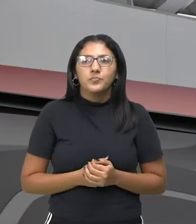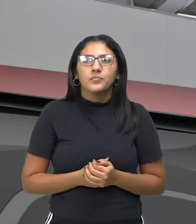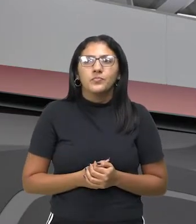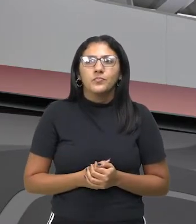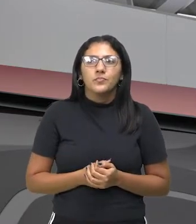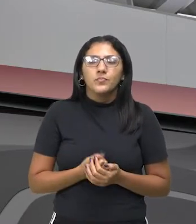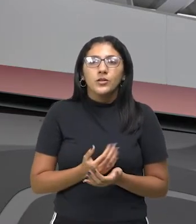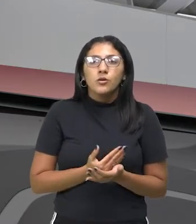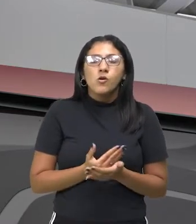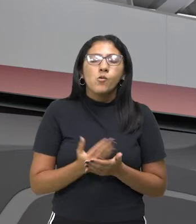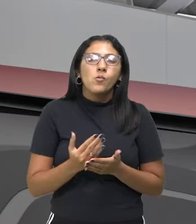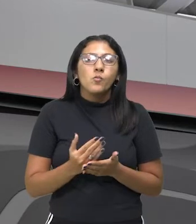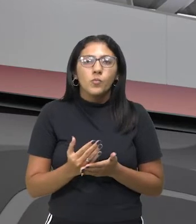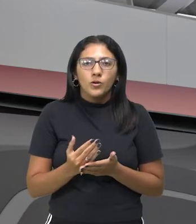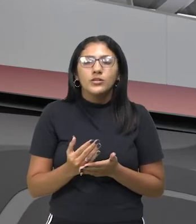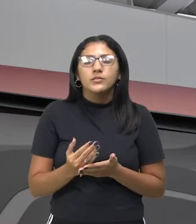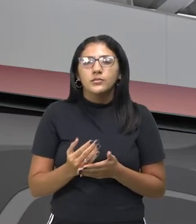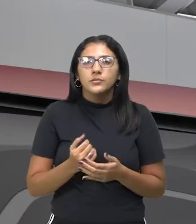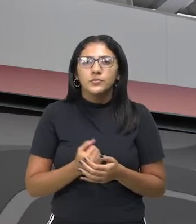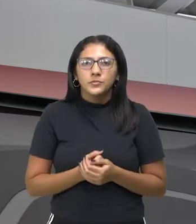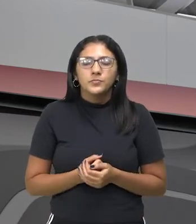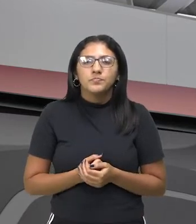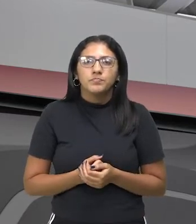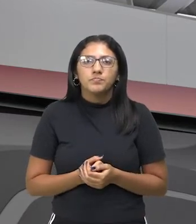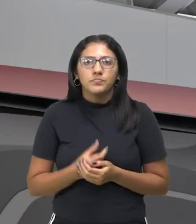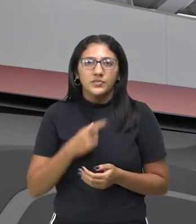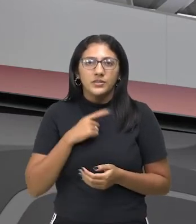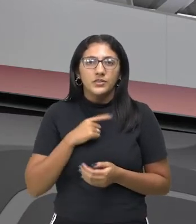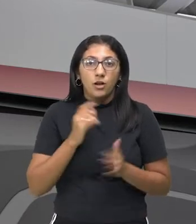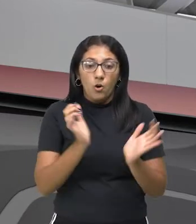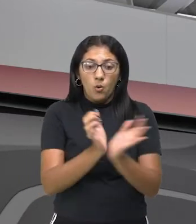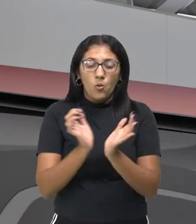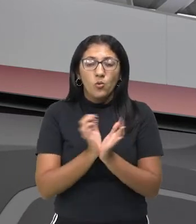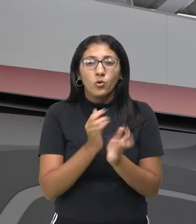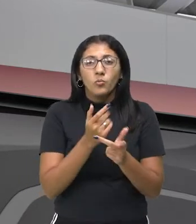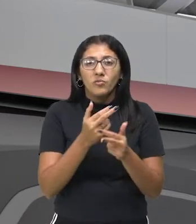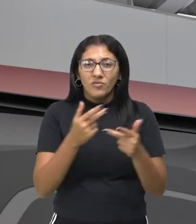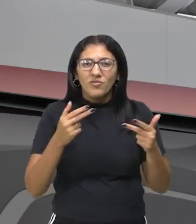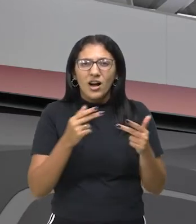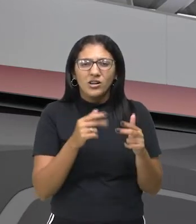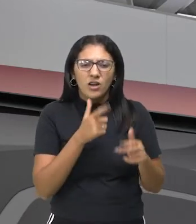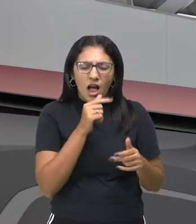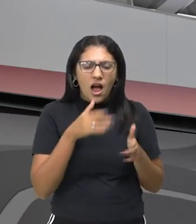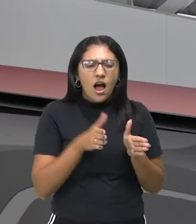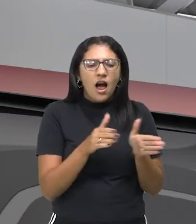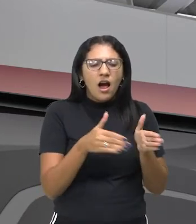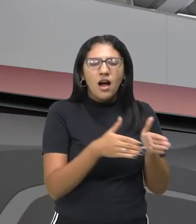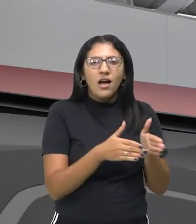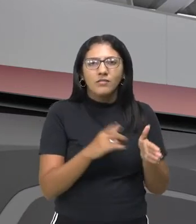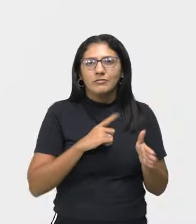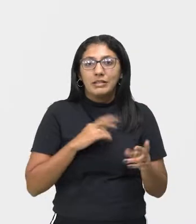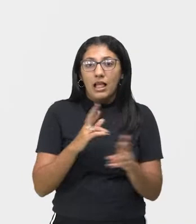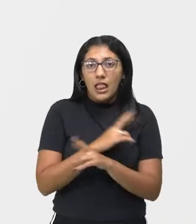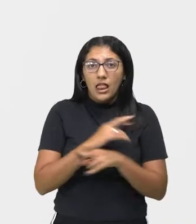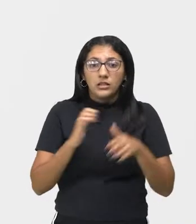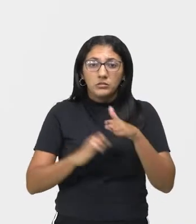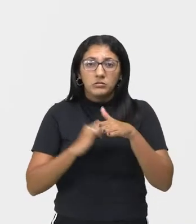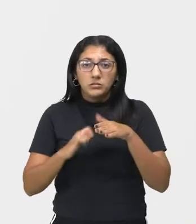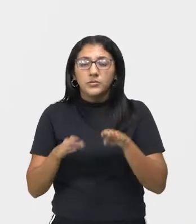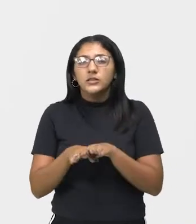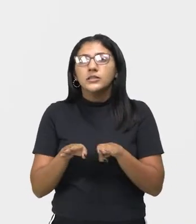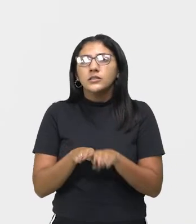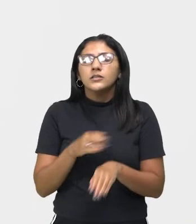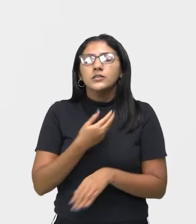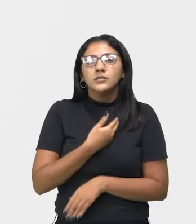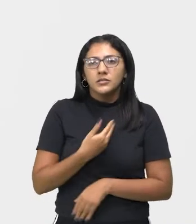então, aí que há a bacia amazônica do lado brasileiro tem gerado conflitos entre empresas e governos, tanto a